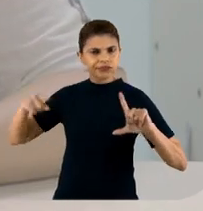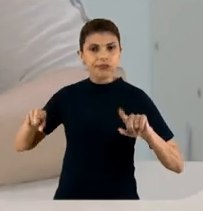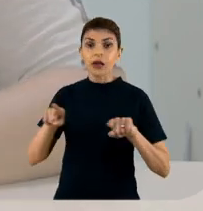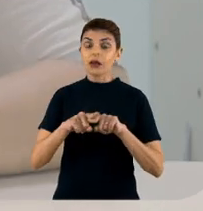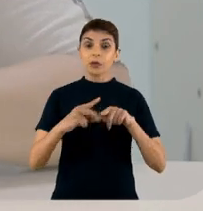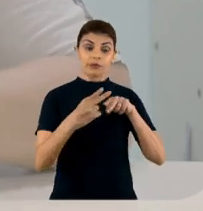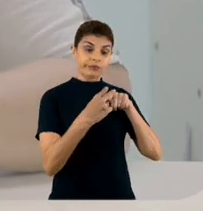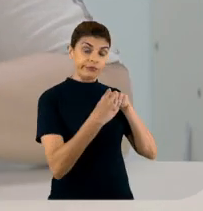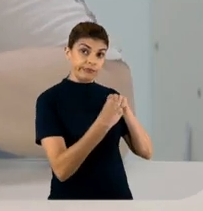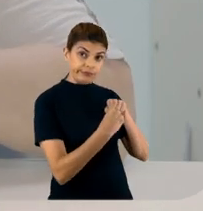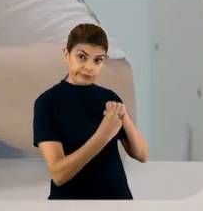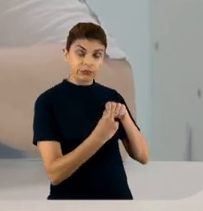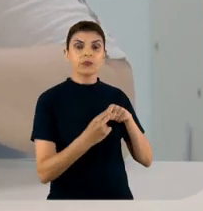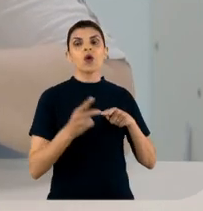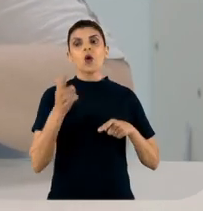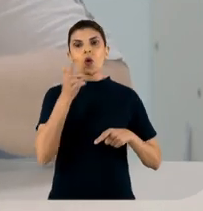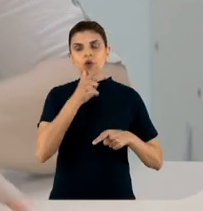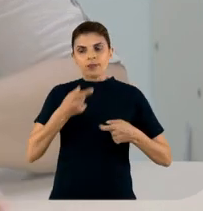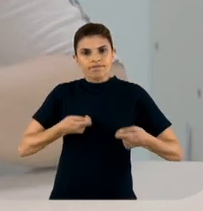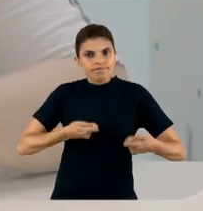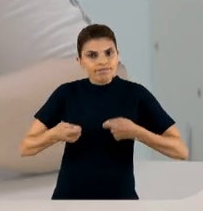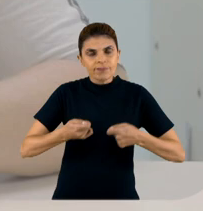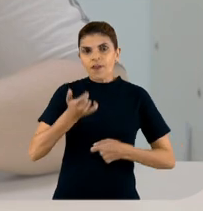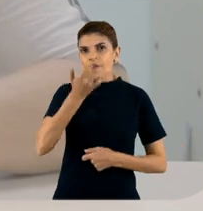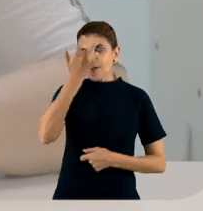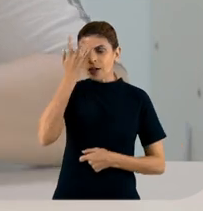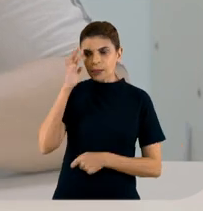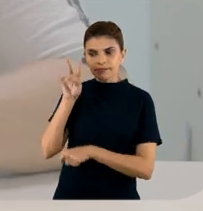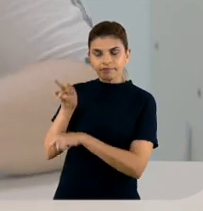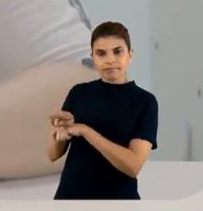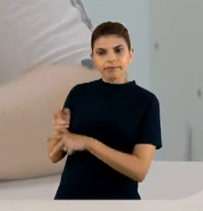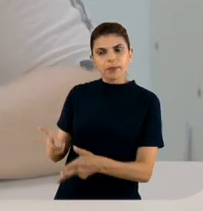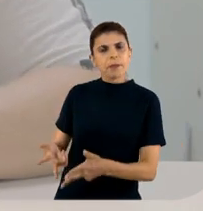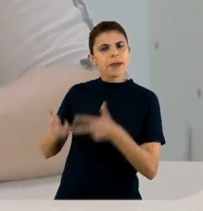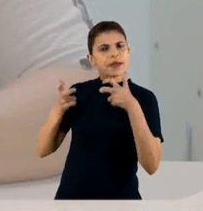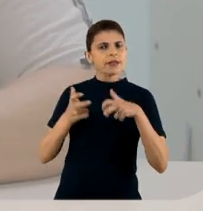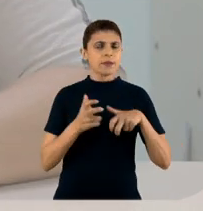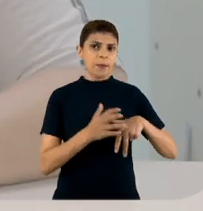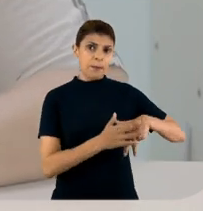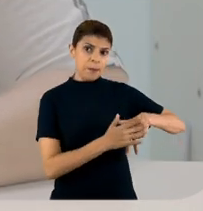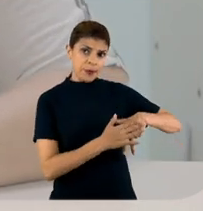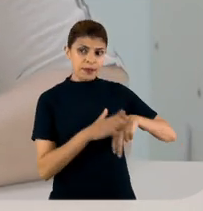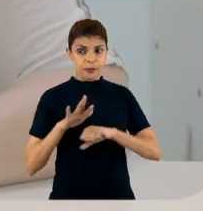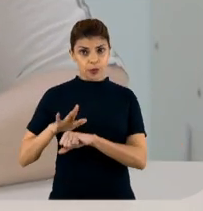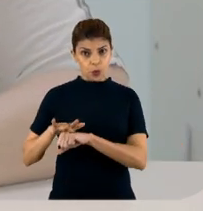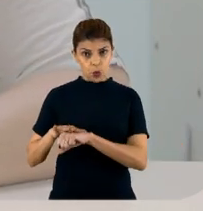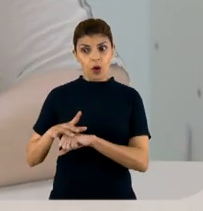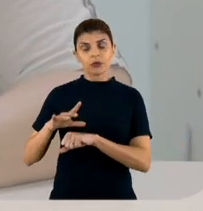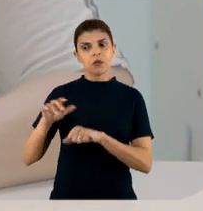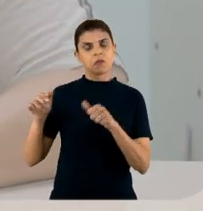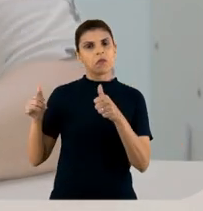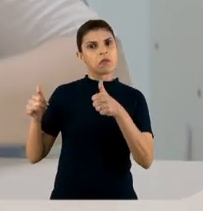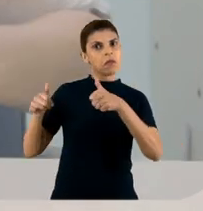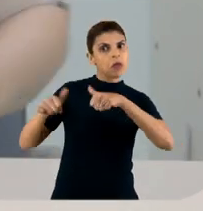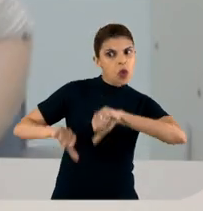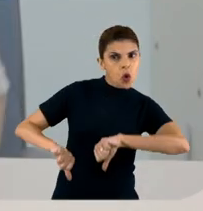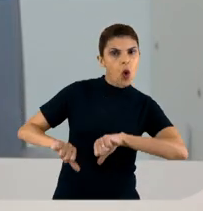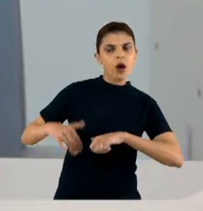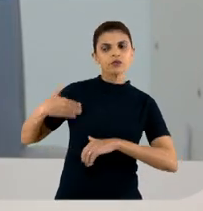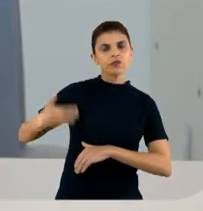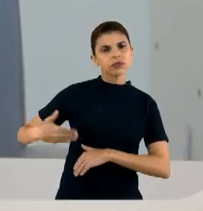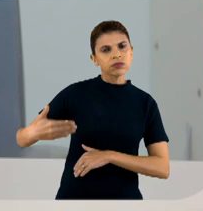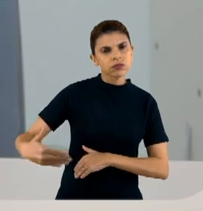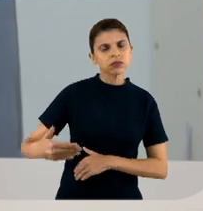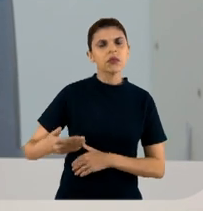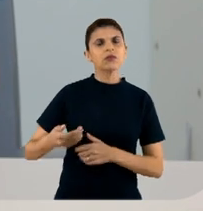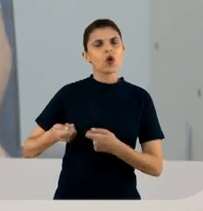isso vai permitir que você mais facilmente perce se esse doente realmente de fato tá piorando um registro contínuo